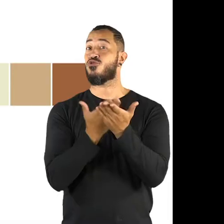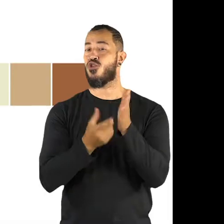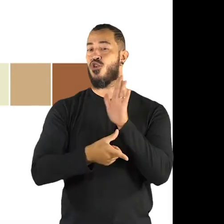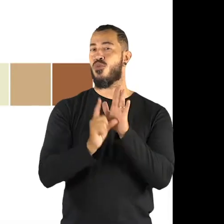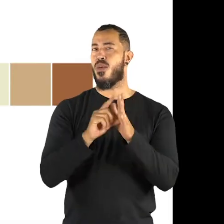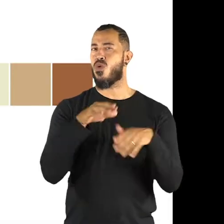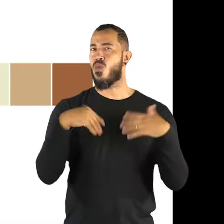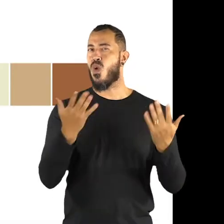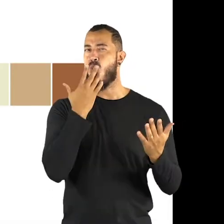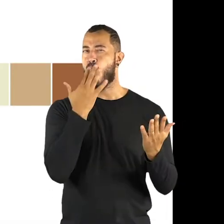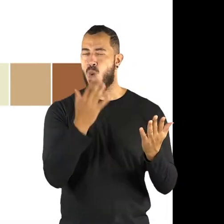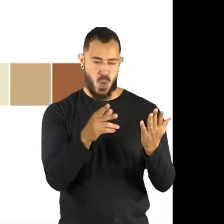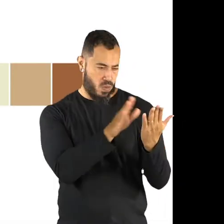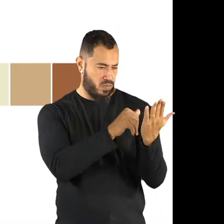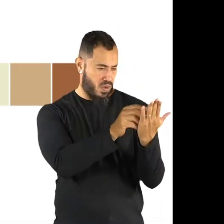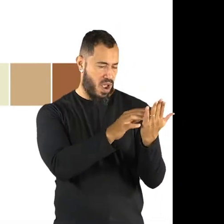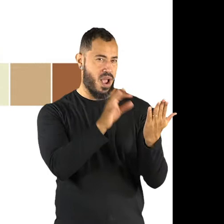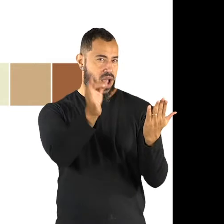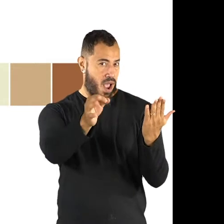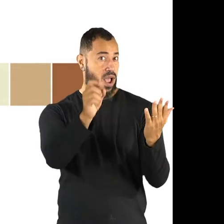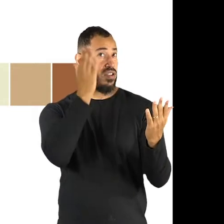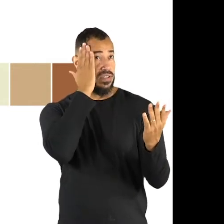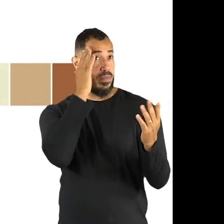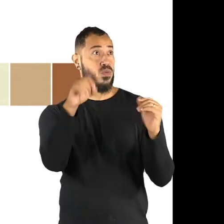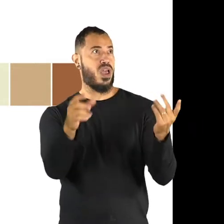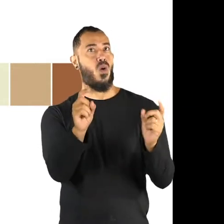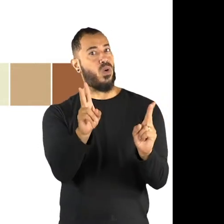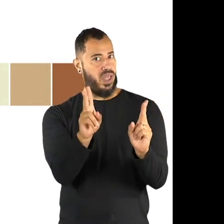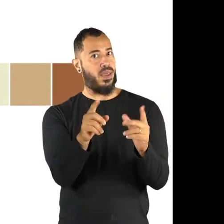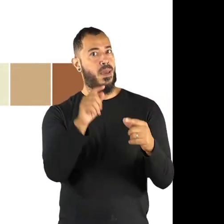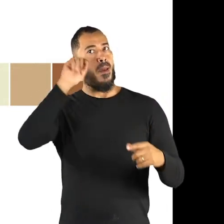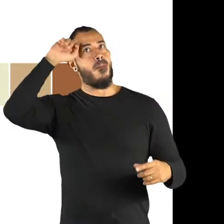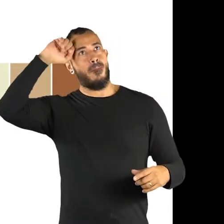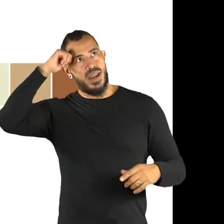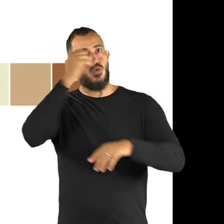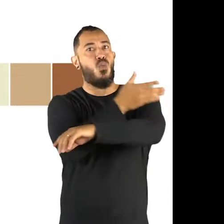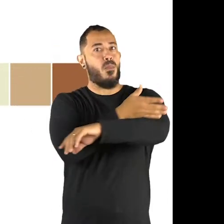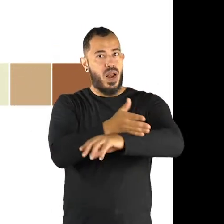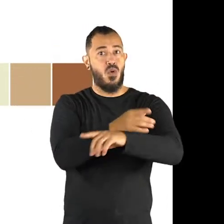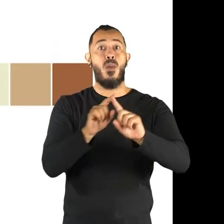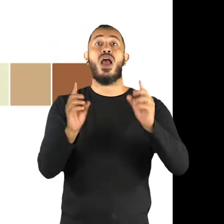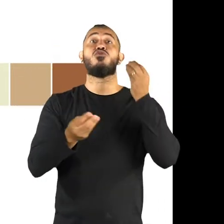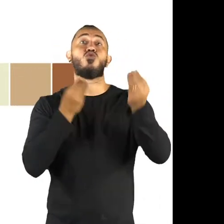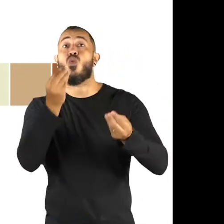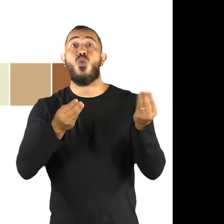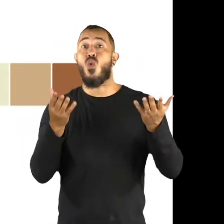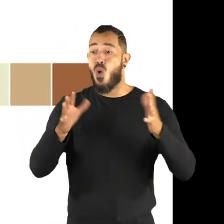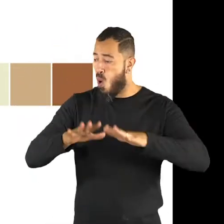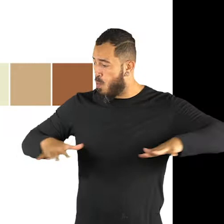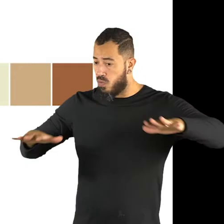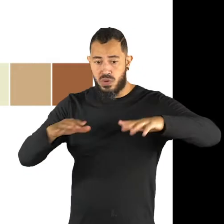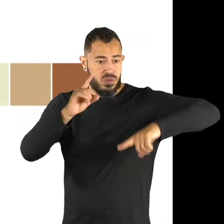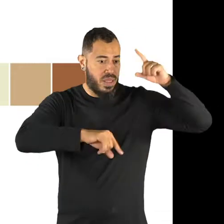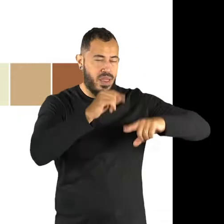paleta, porque como o filme era preto e branco, ela tinha que entender como que as cores do ambiente, as cores de figurino, como as